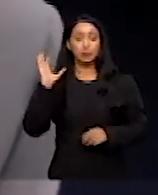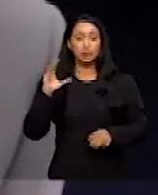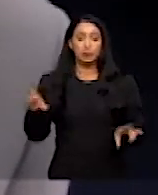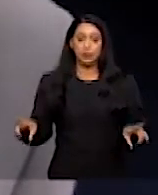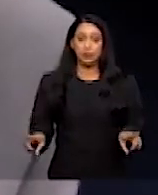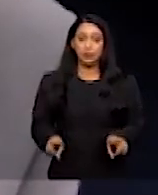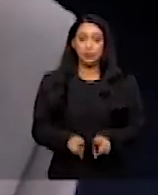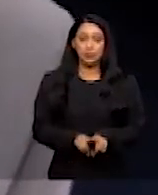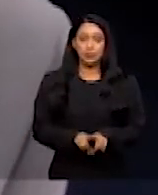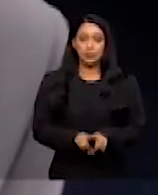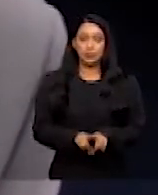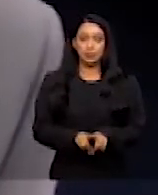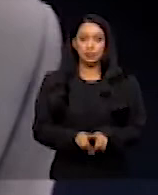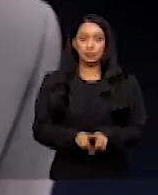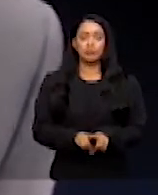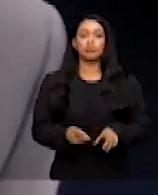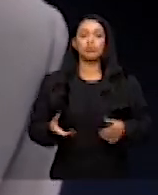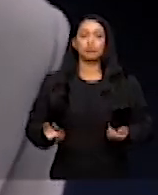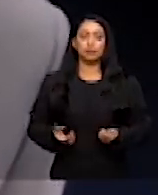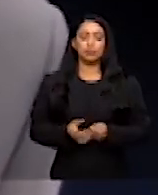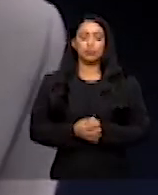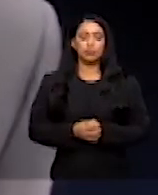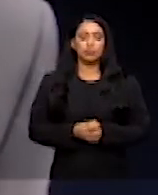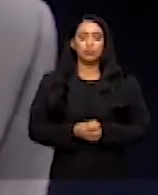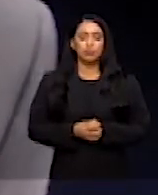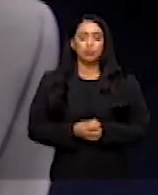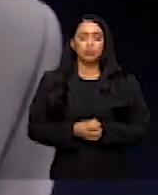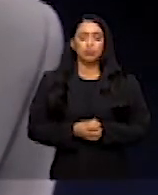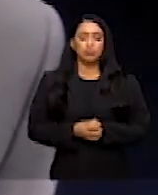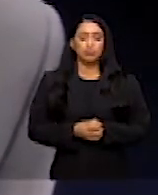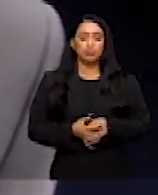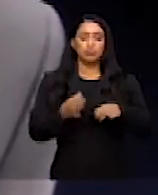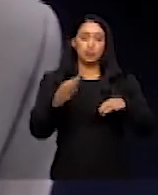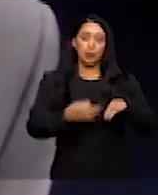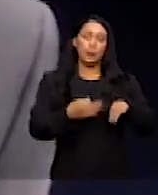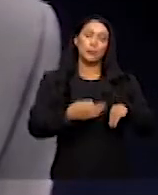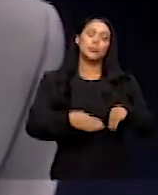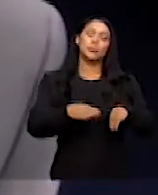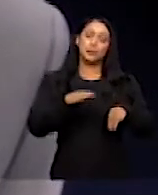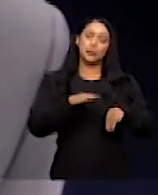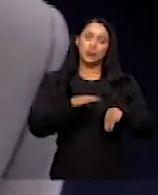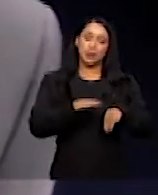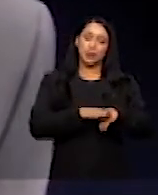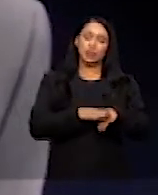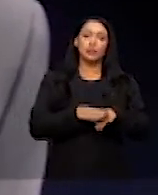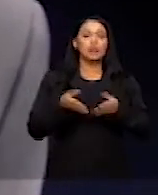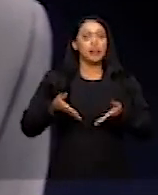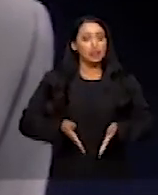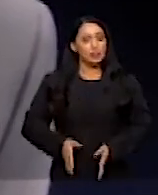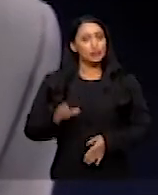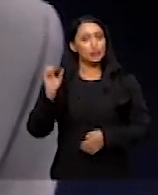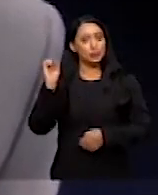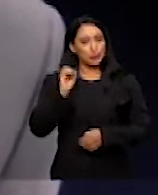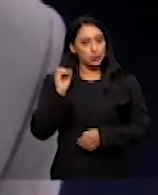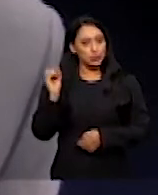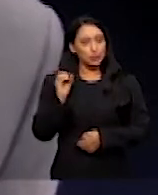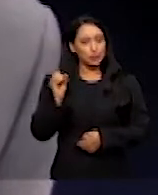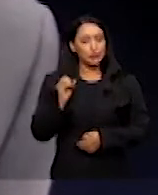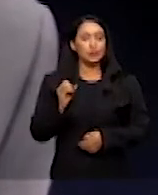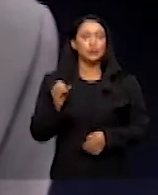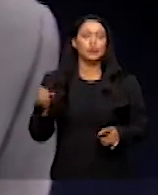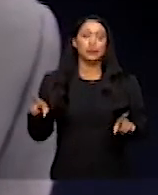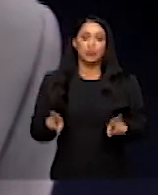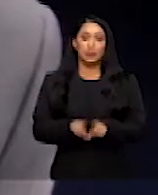Excelência, não menos estimado, muito estimado, ministro Luiz Edson Fachin, gaúcho de nascimento,